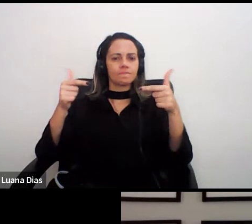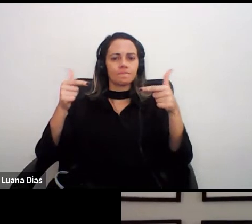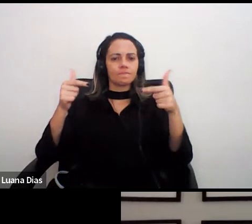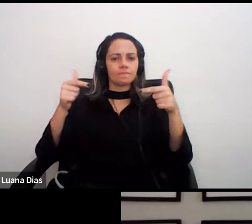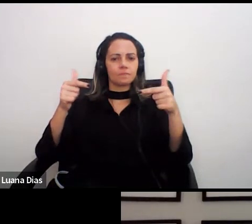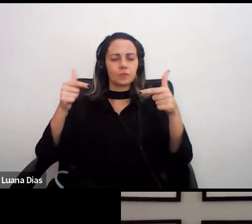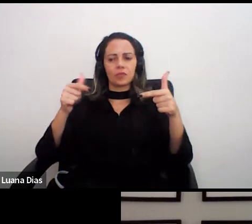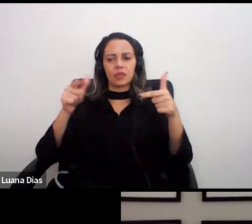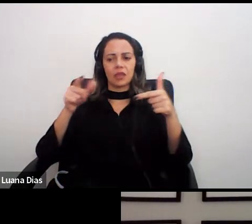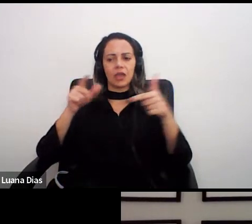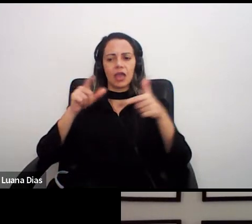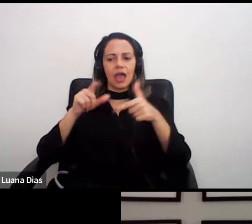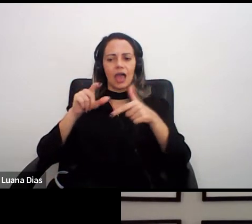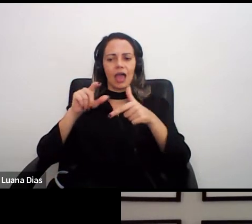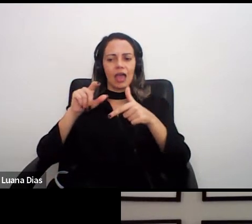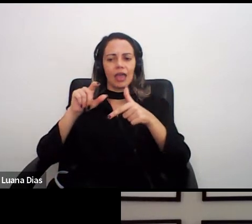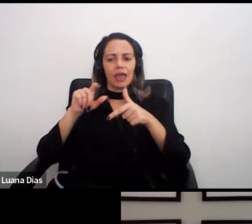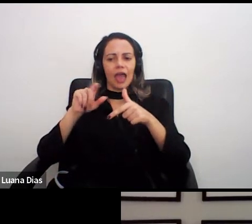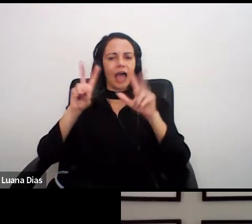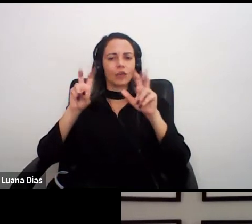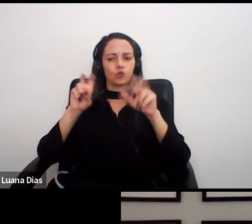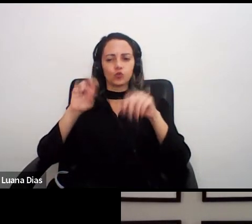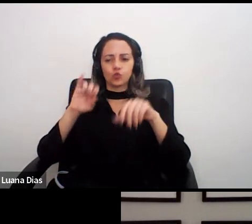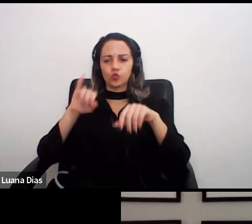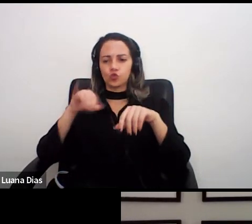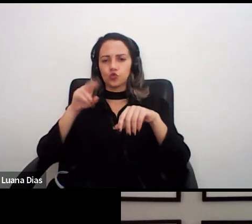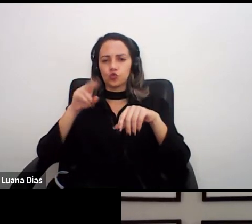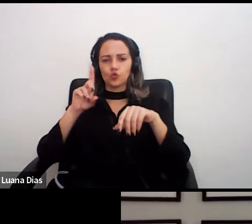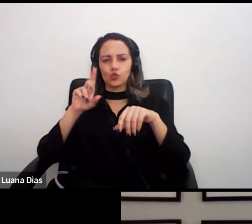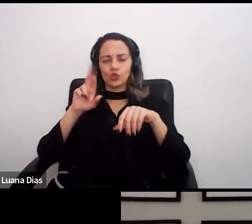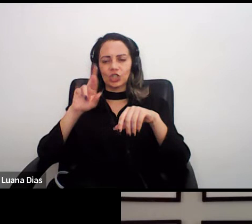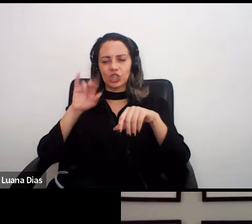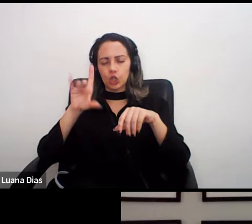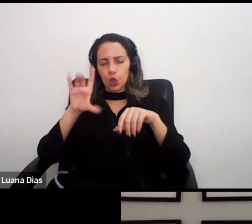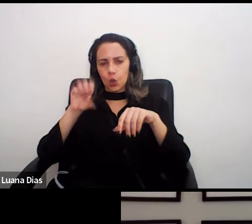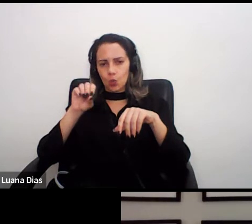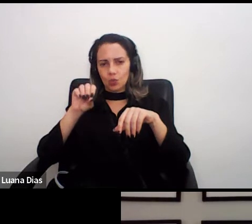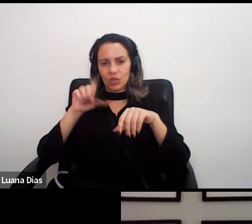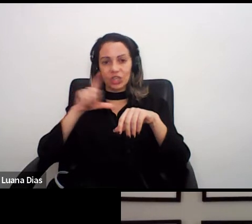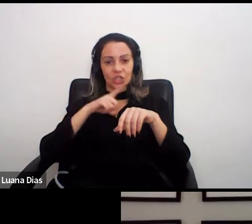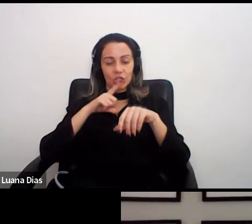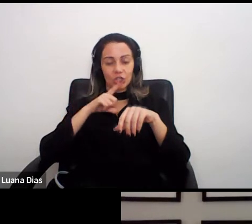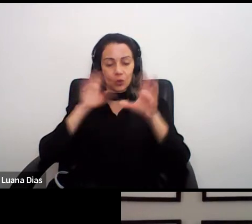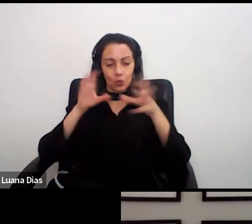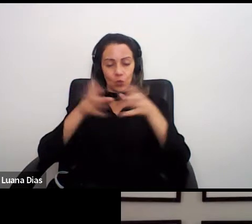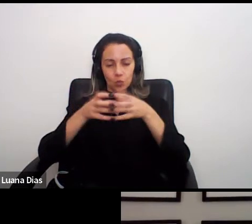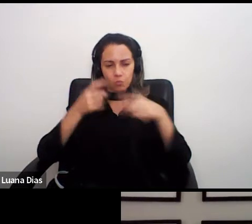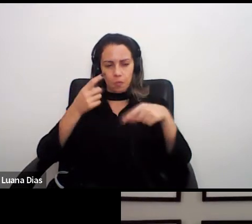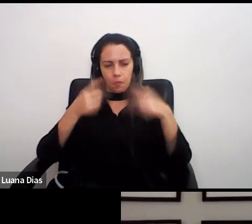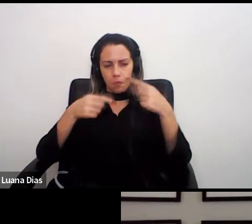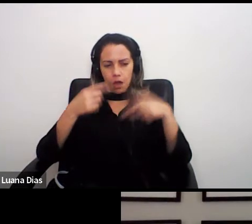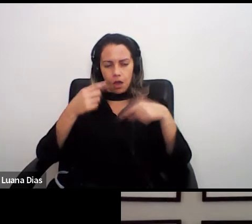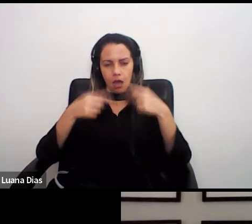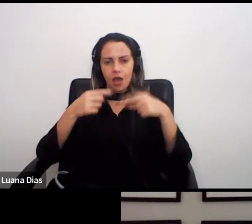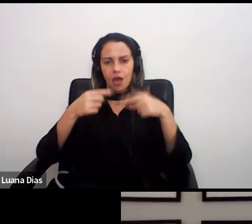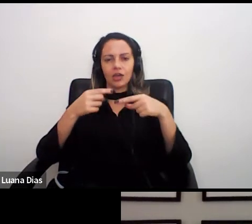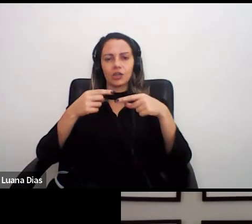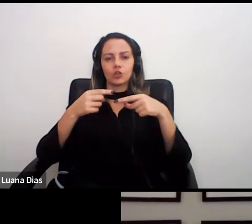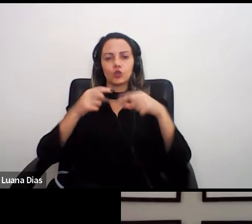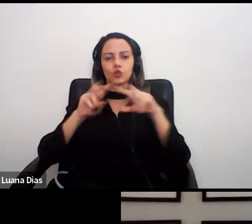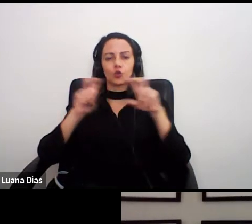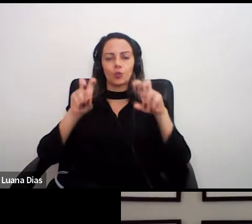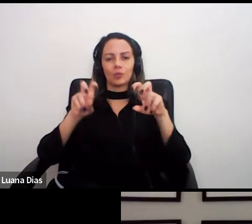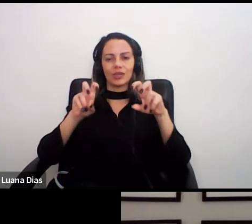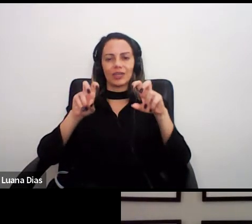outras questões. Né? Nessa época, a gente tinha um grupo de reflexão para homens envolvidos em episódios de violência. E aí foi lá que a gente